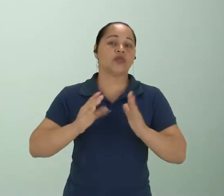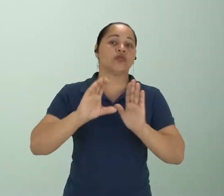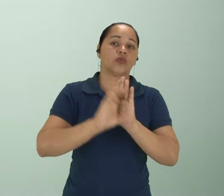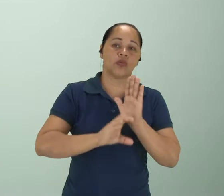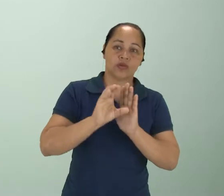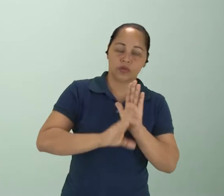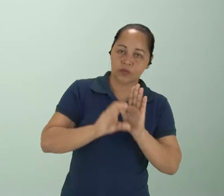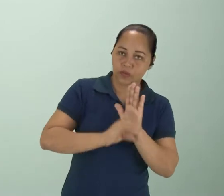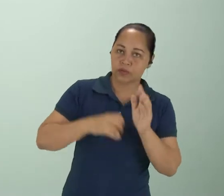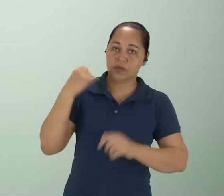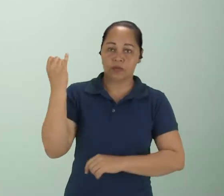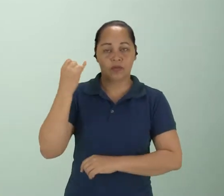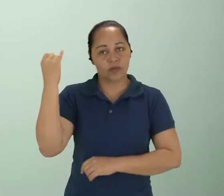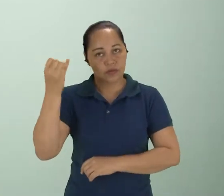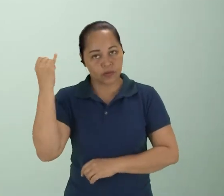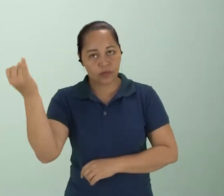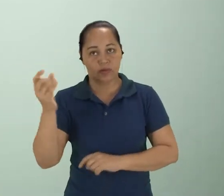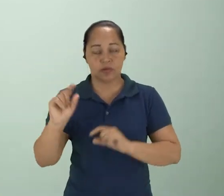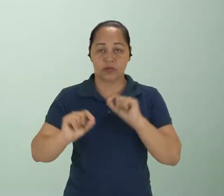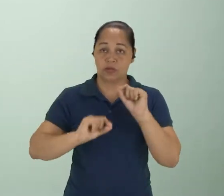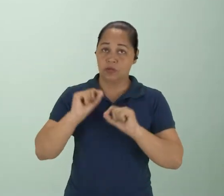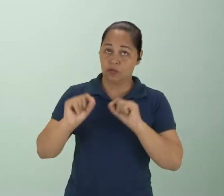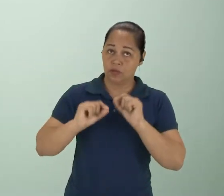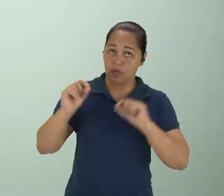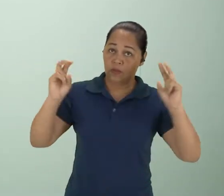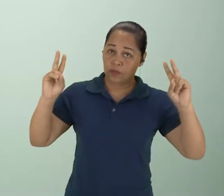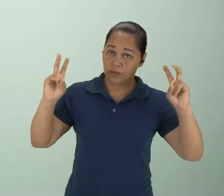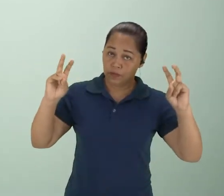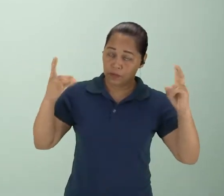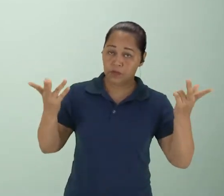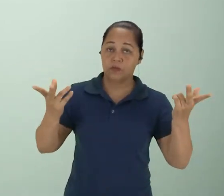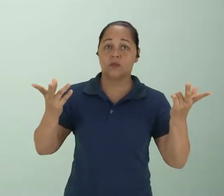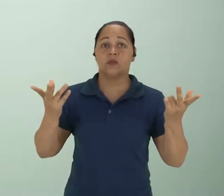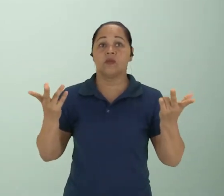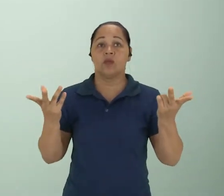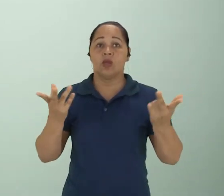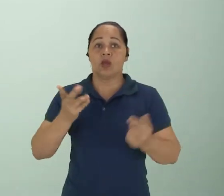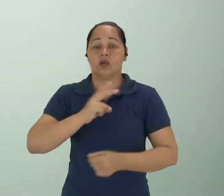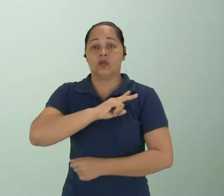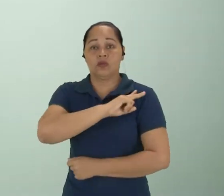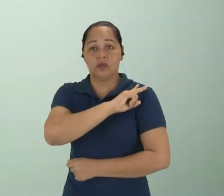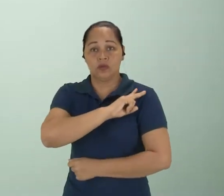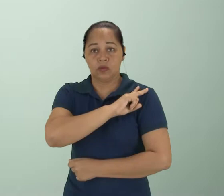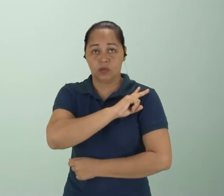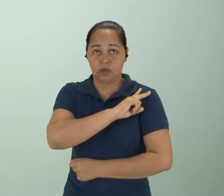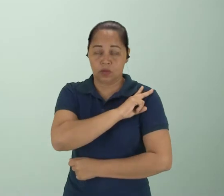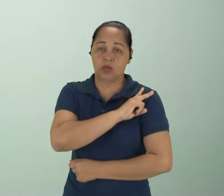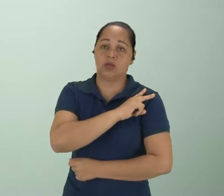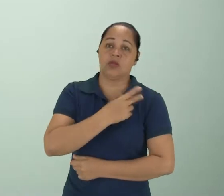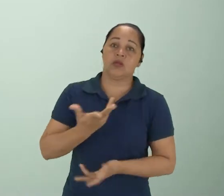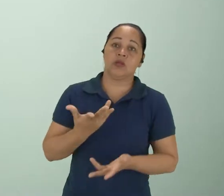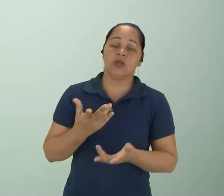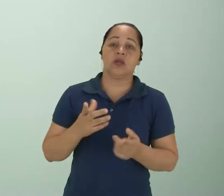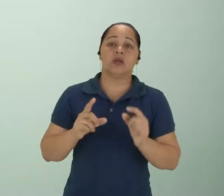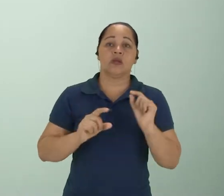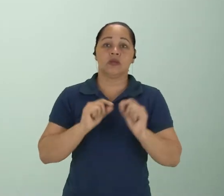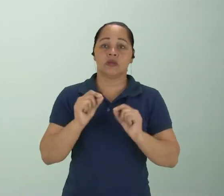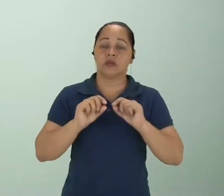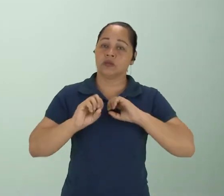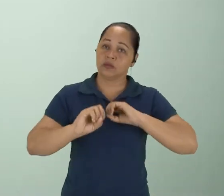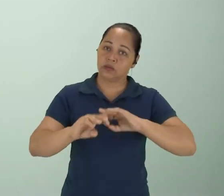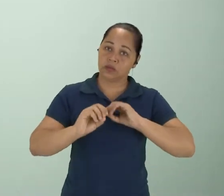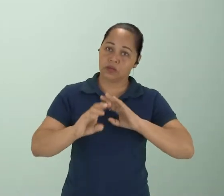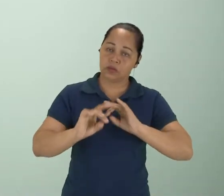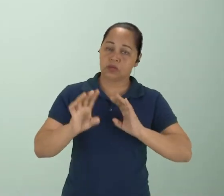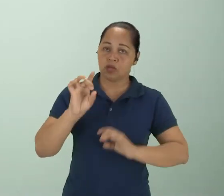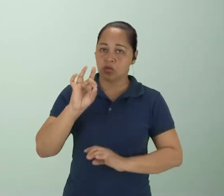muito importante dentro da construção do que vem a ser o ensino médio, toda a nossa estrutura de ensino médio. Ele